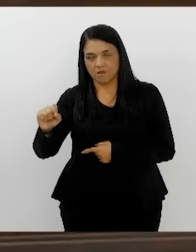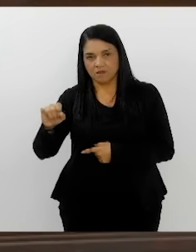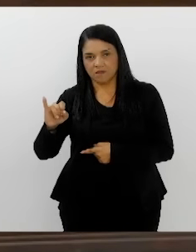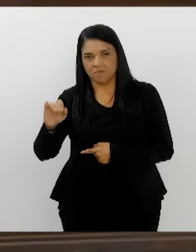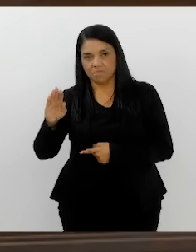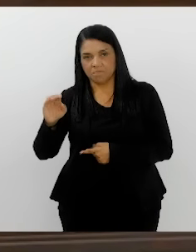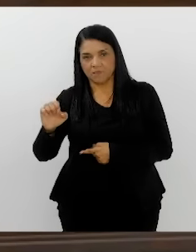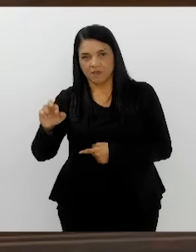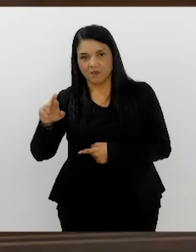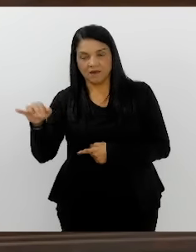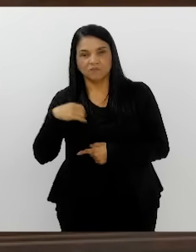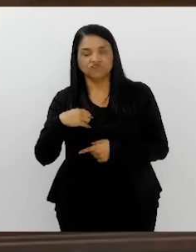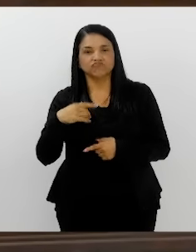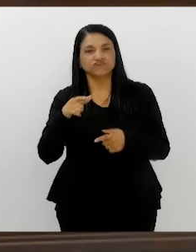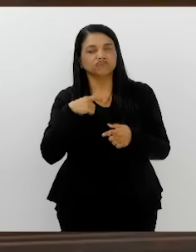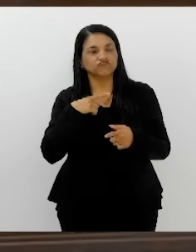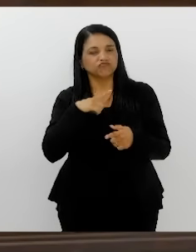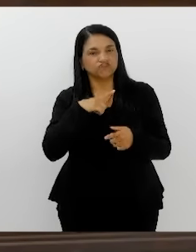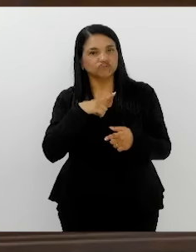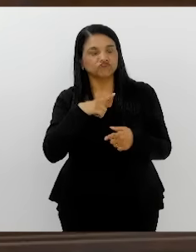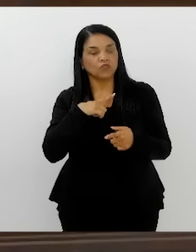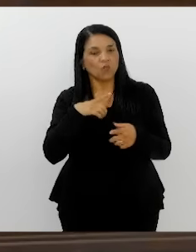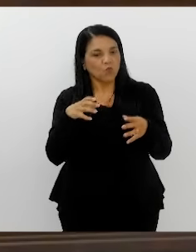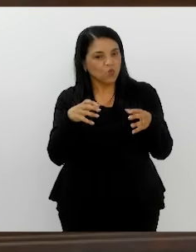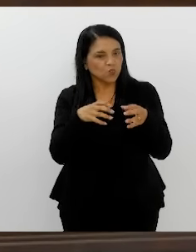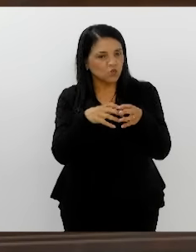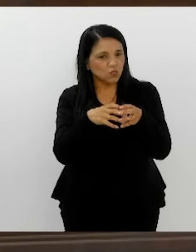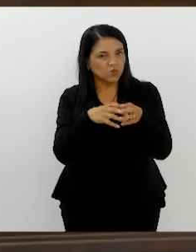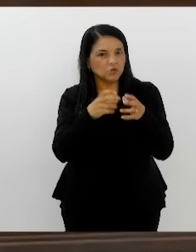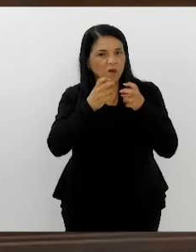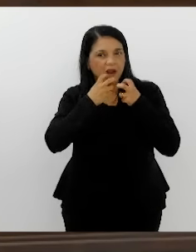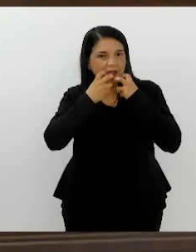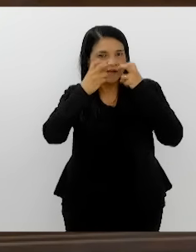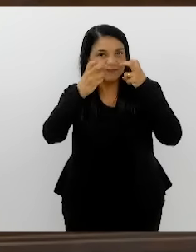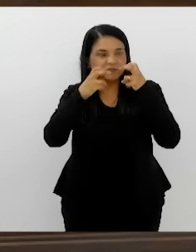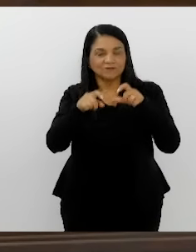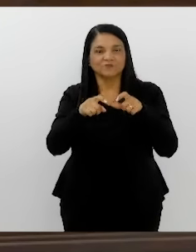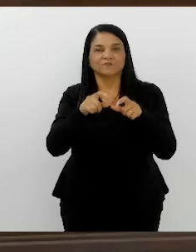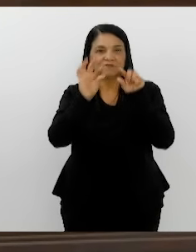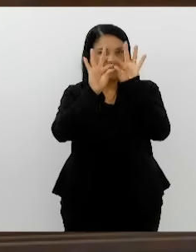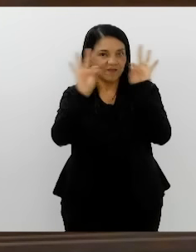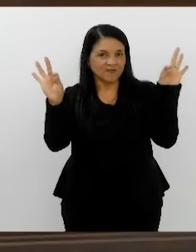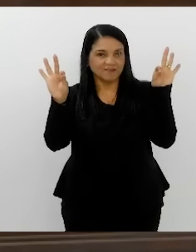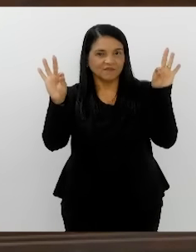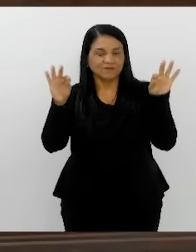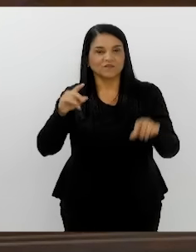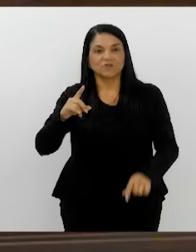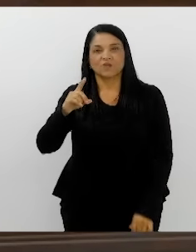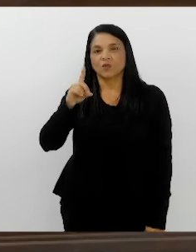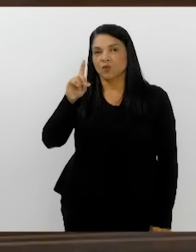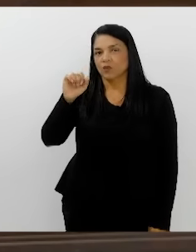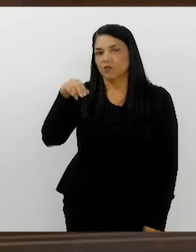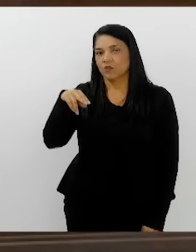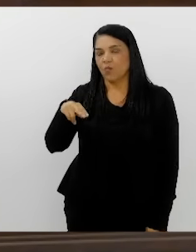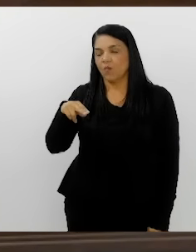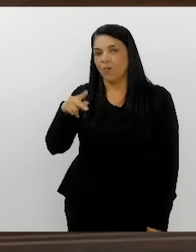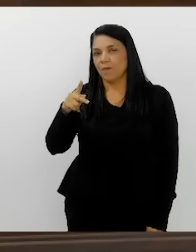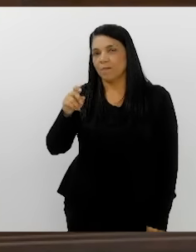passei rapidamente, nós tínhamos um brado que dizia mais ou menos assim: Dom Pelaio, fulminante como um